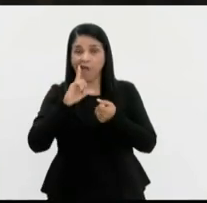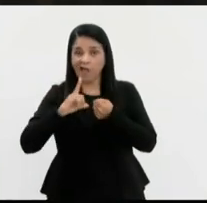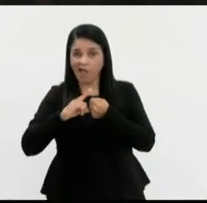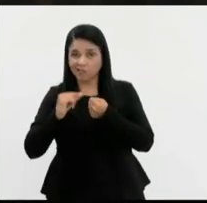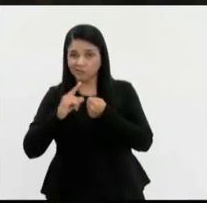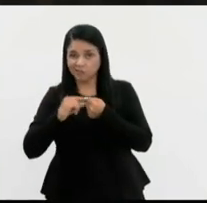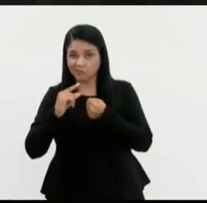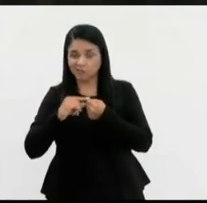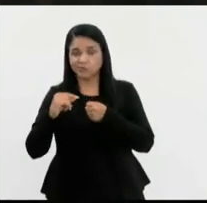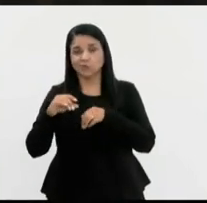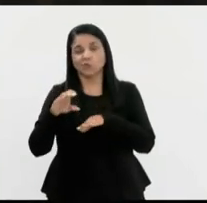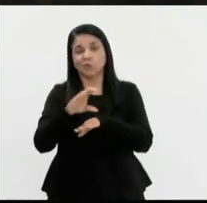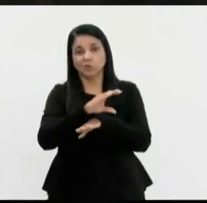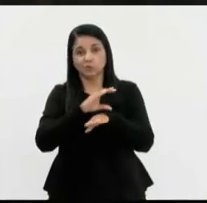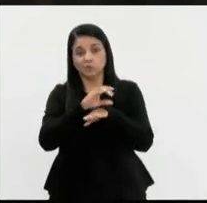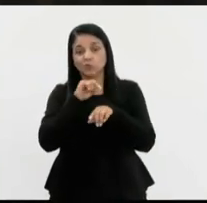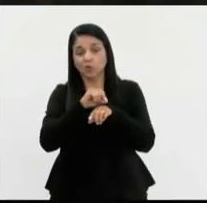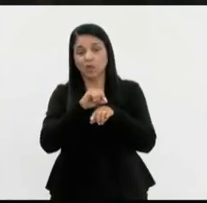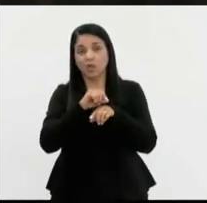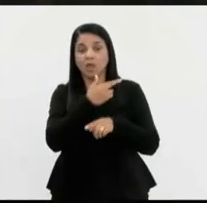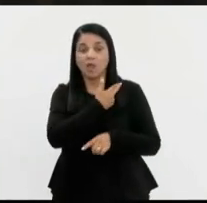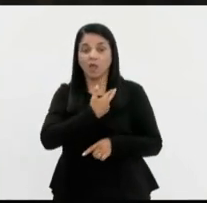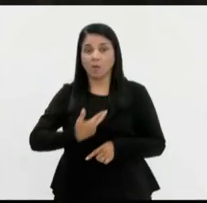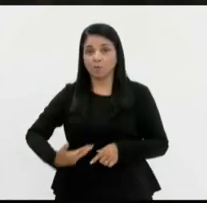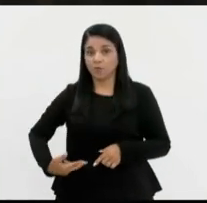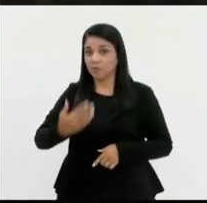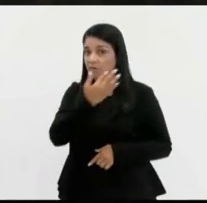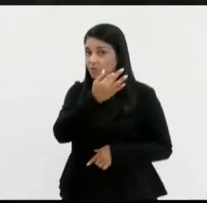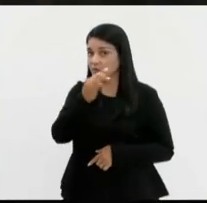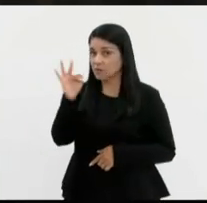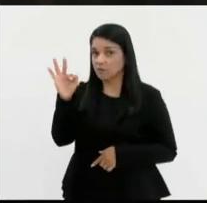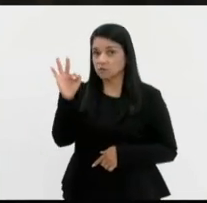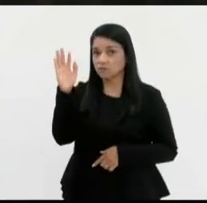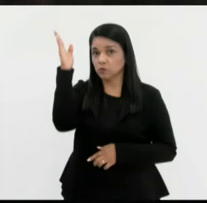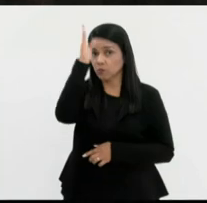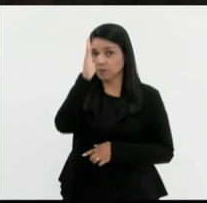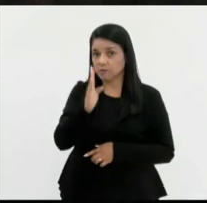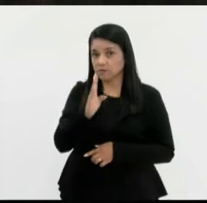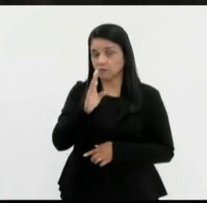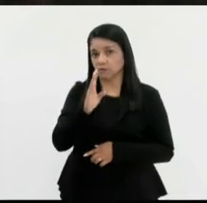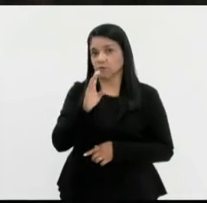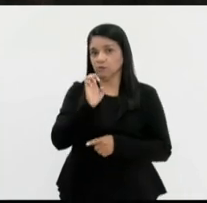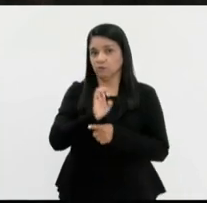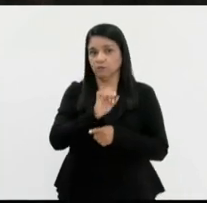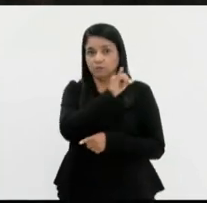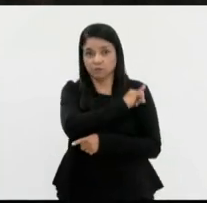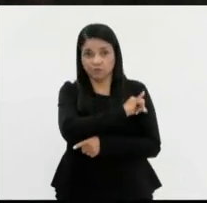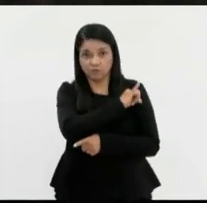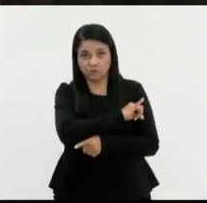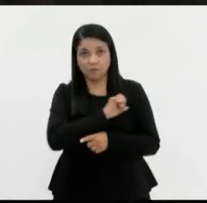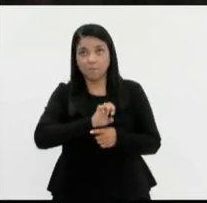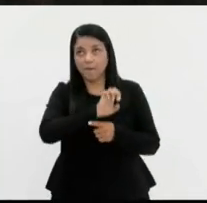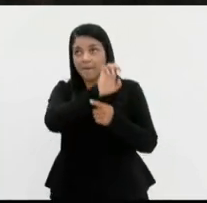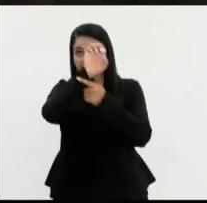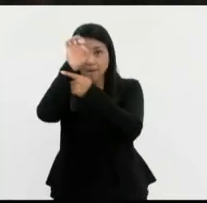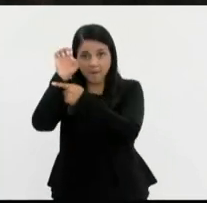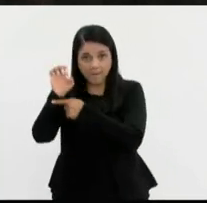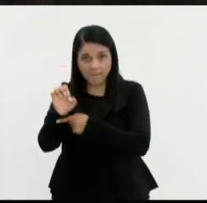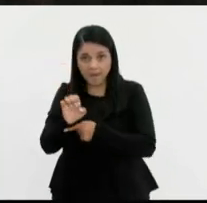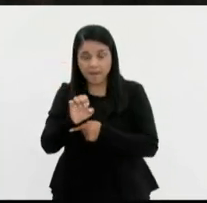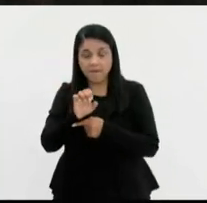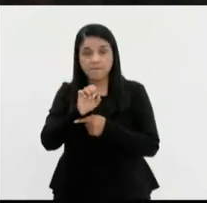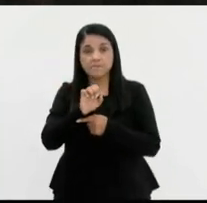nós somos a República Federativa do Brasil que os estados e municípios e